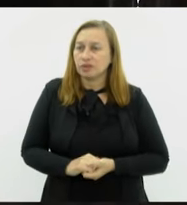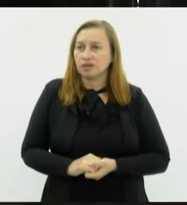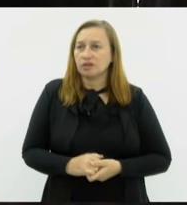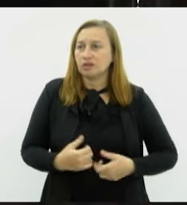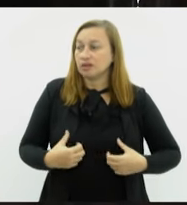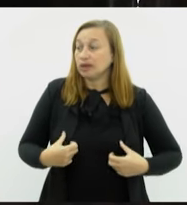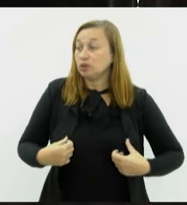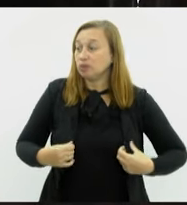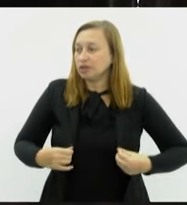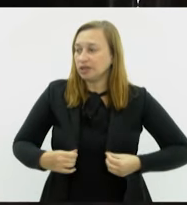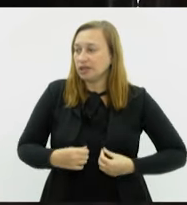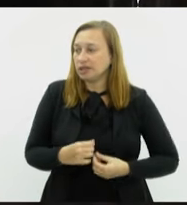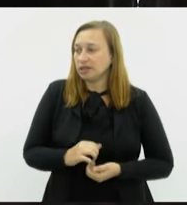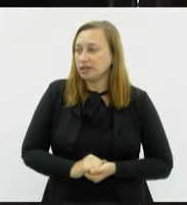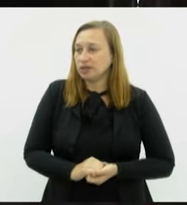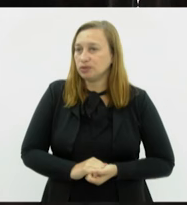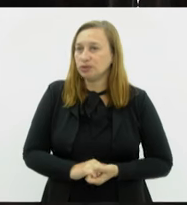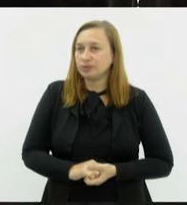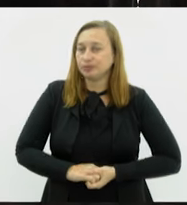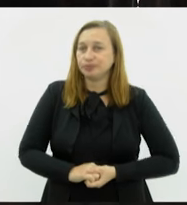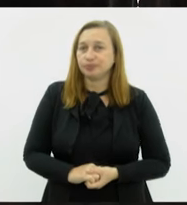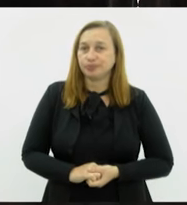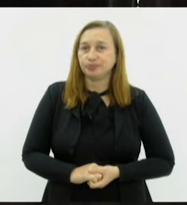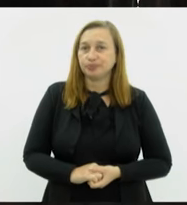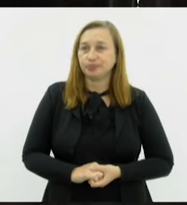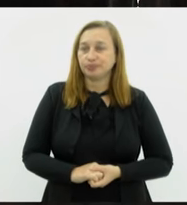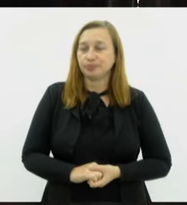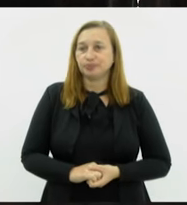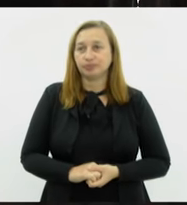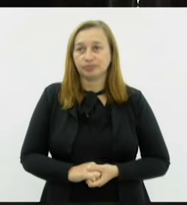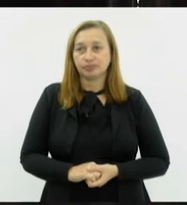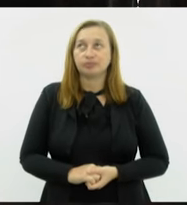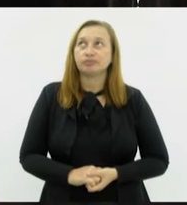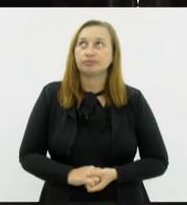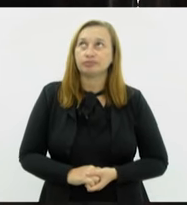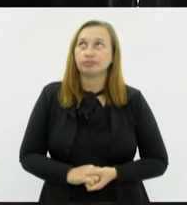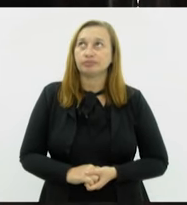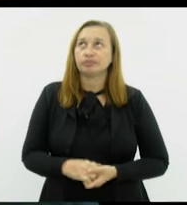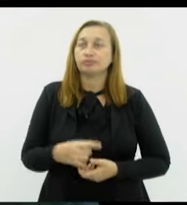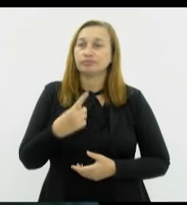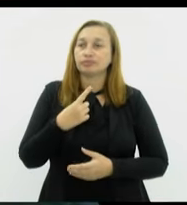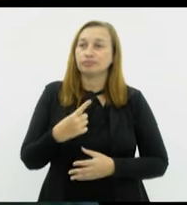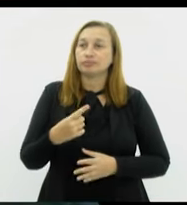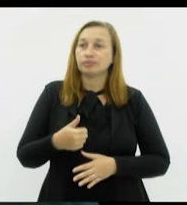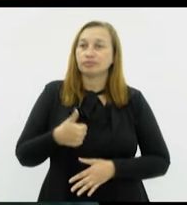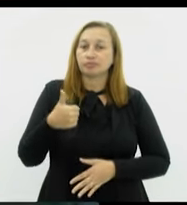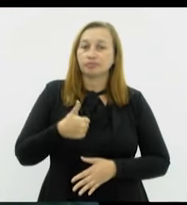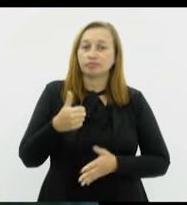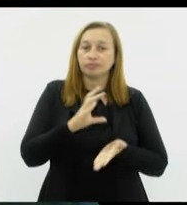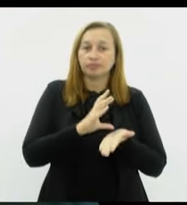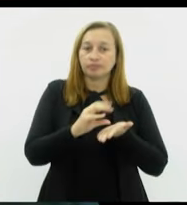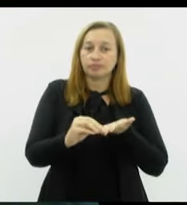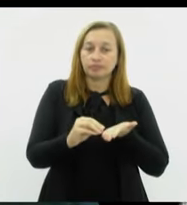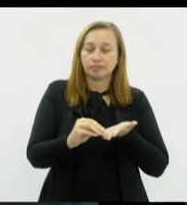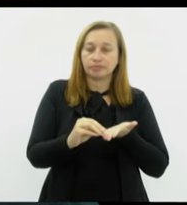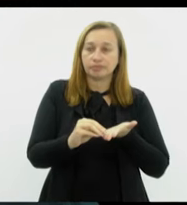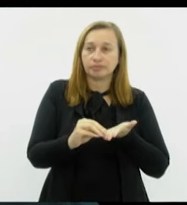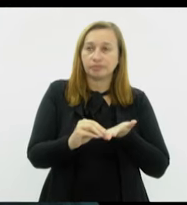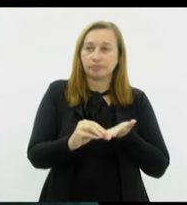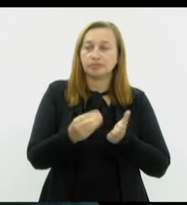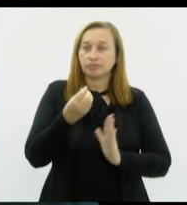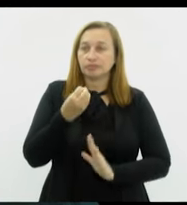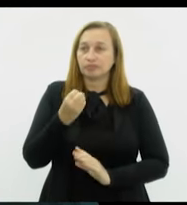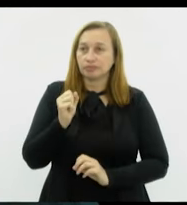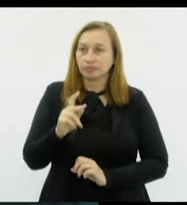Senhora presidente, se Vossa Excelência desejar trazer a pauta o primeiro projeto, estamos aptos